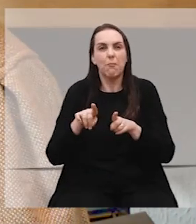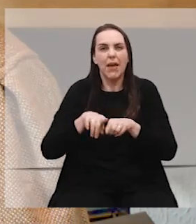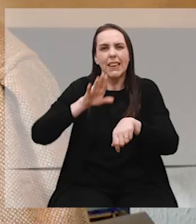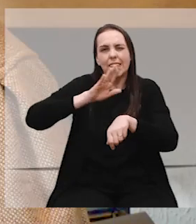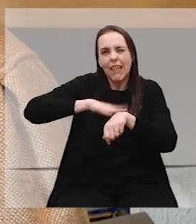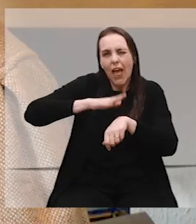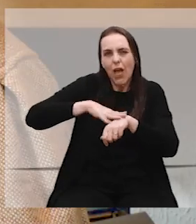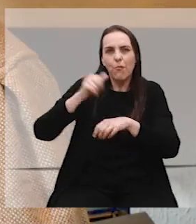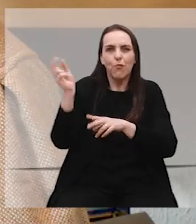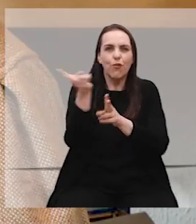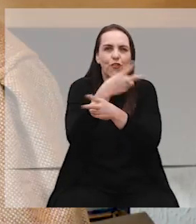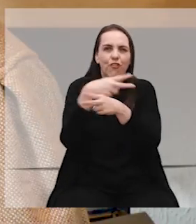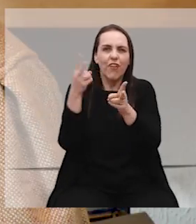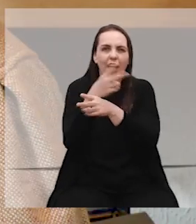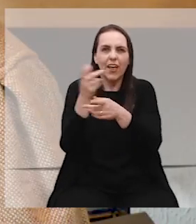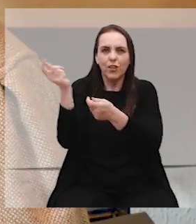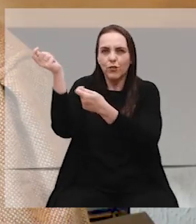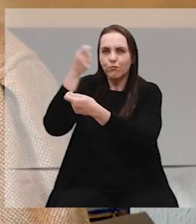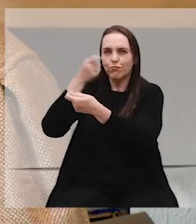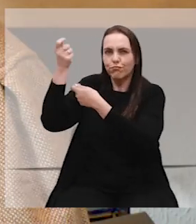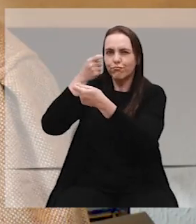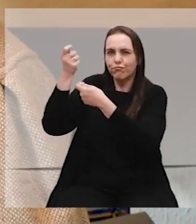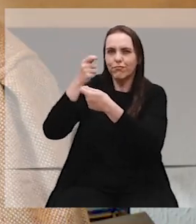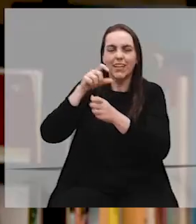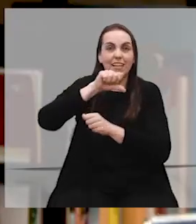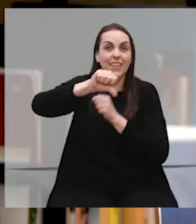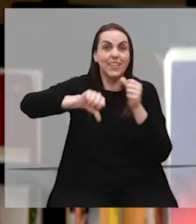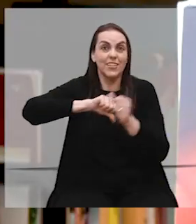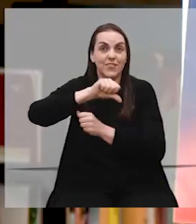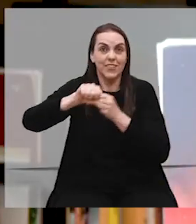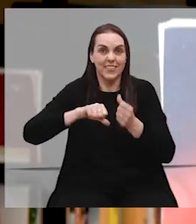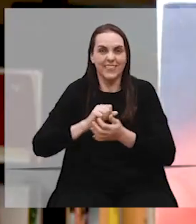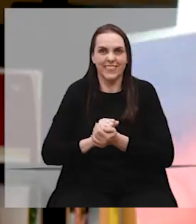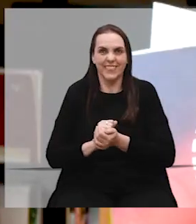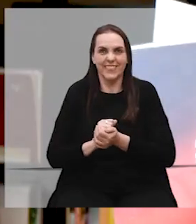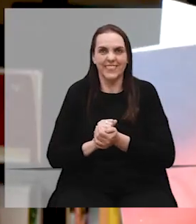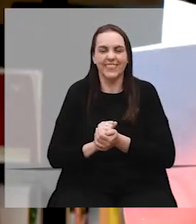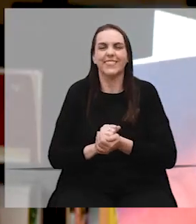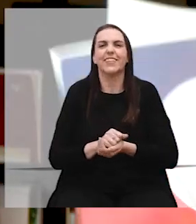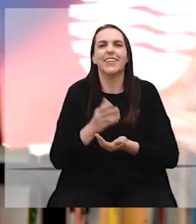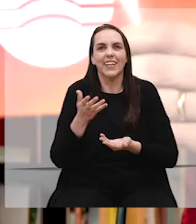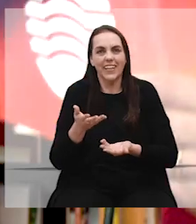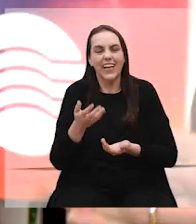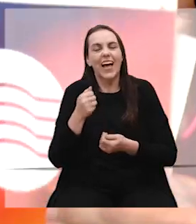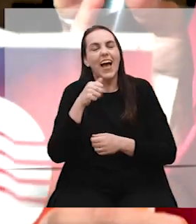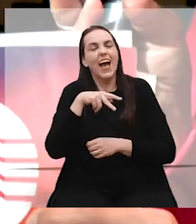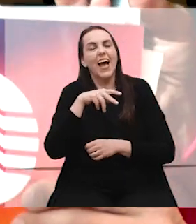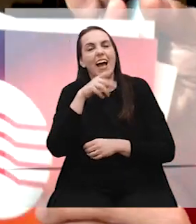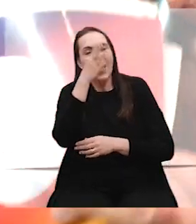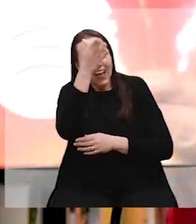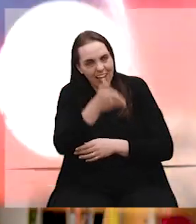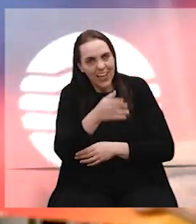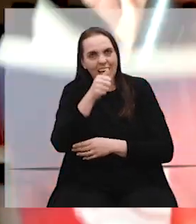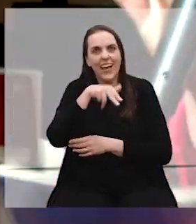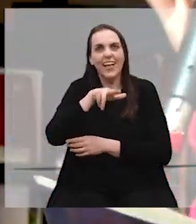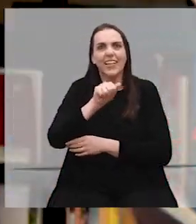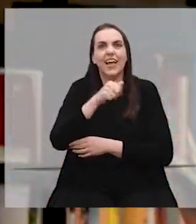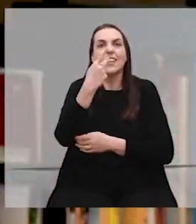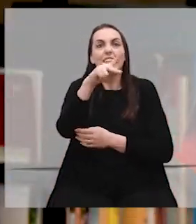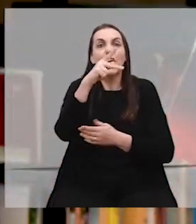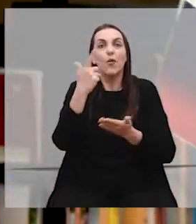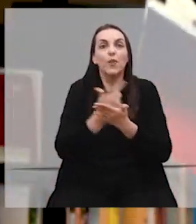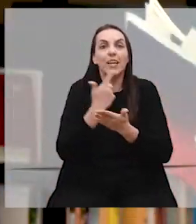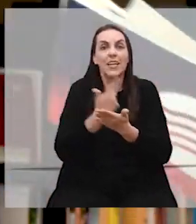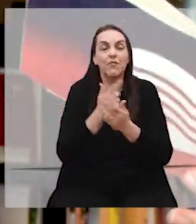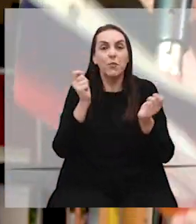o tempo, com o vento e as transformações que acontecem. A Pipa e o Piá. Ana, um livro seu que